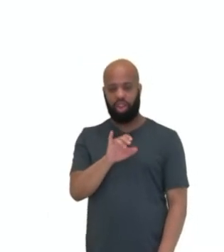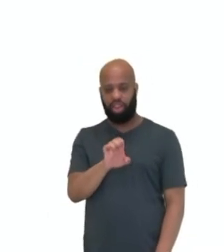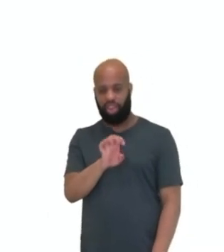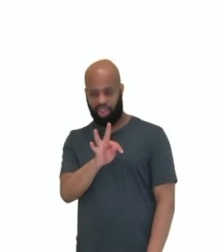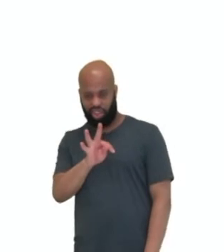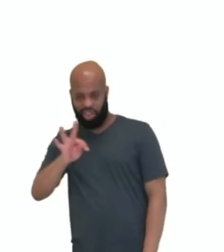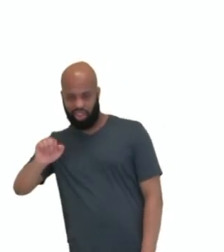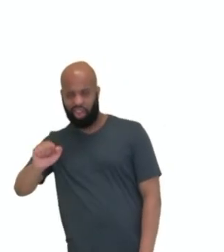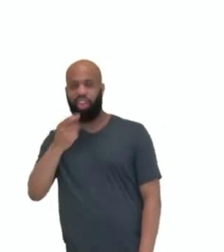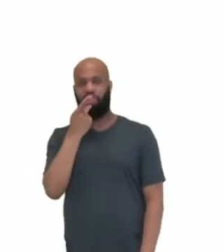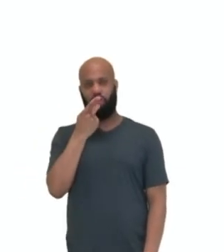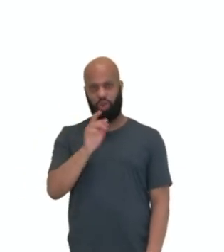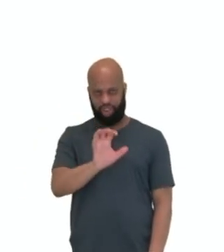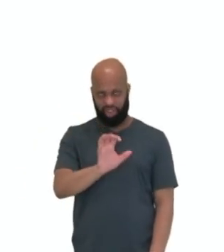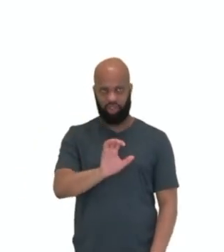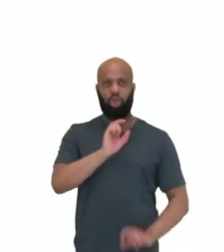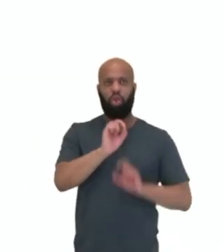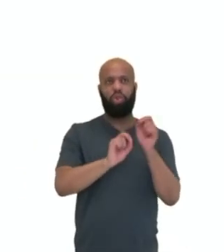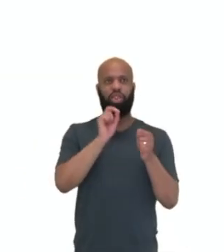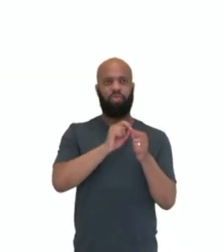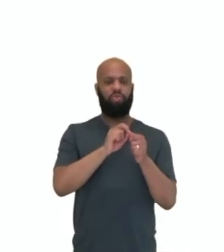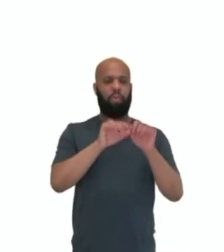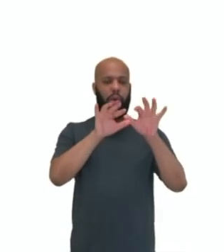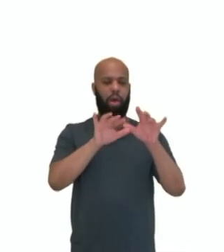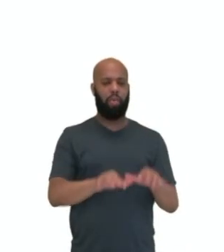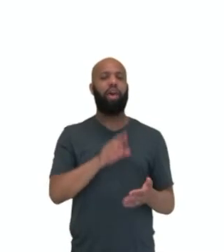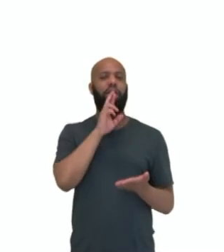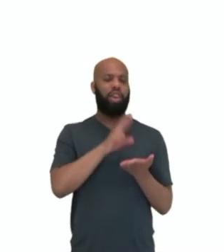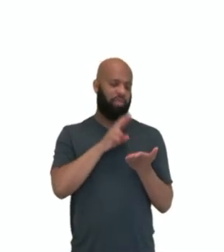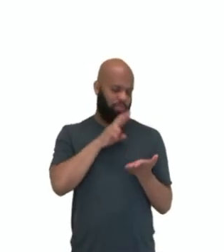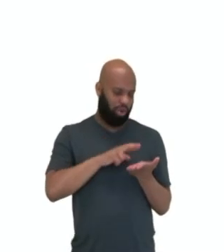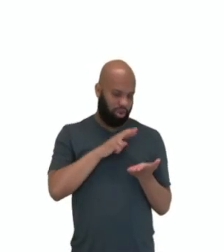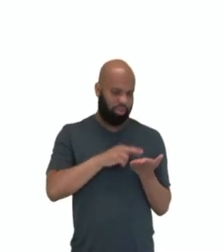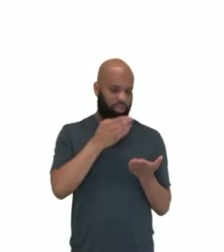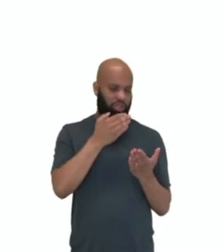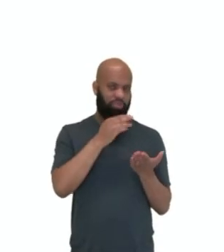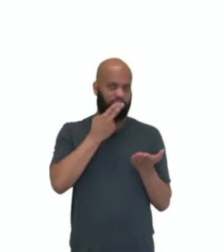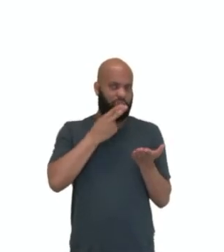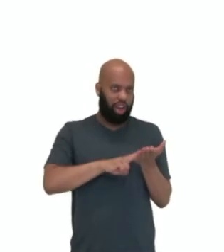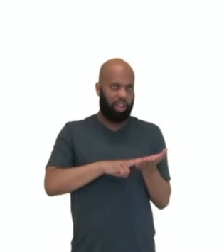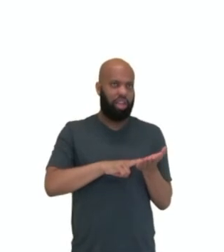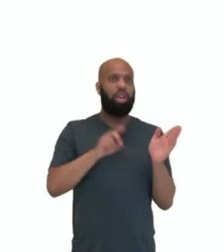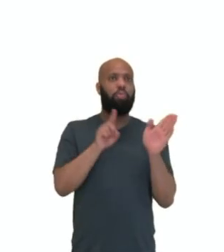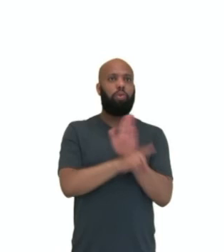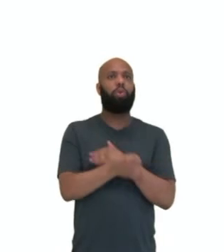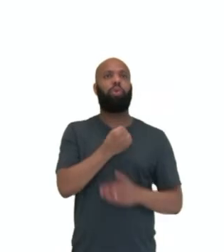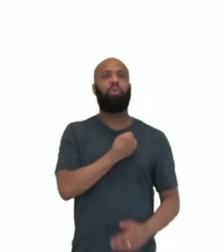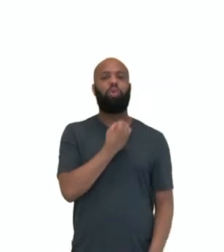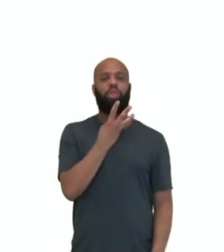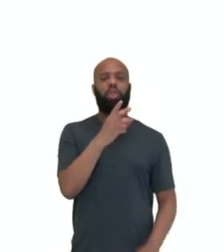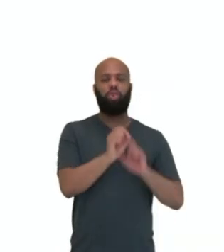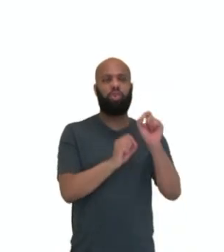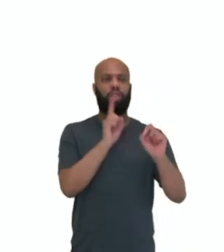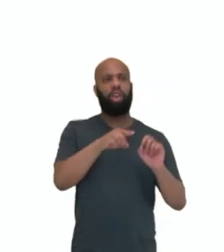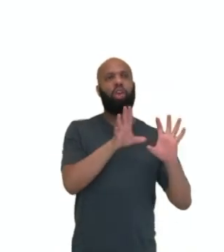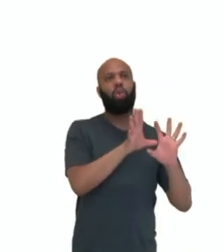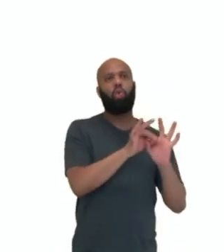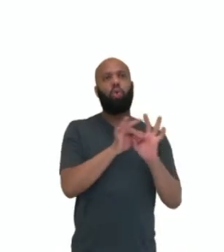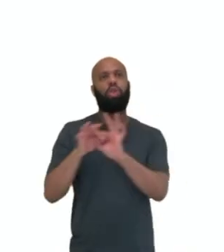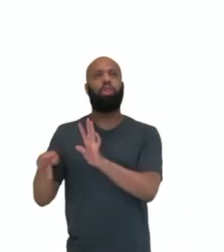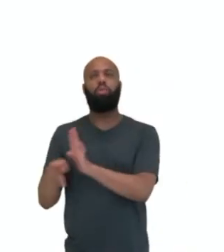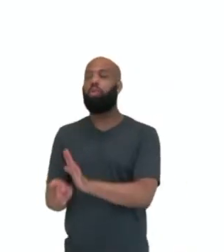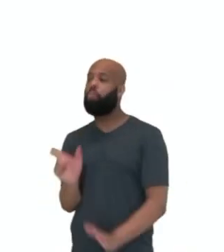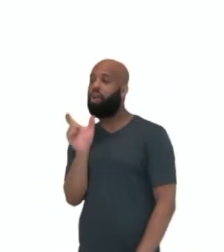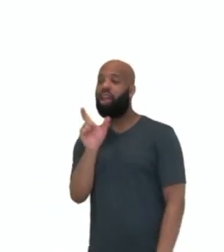eles fazem lá? Eles respondem as cartas. E a questão 3, justamente, é a contextualização